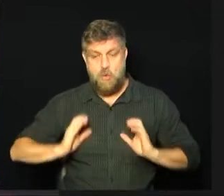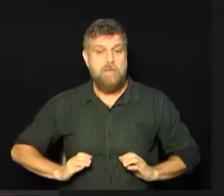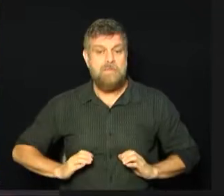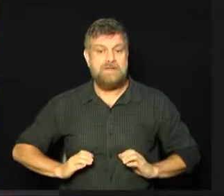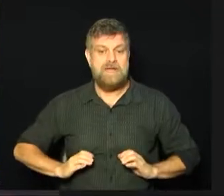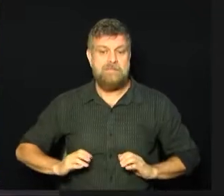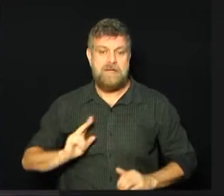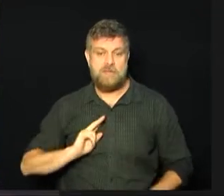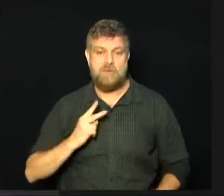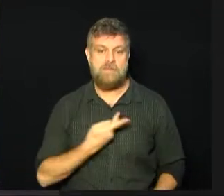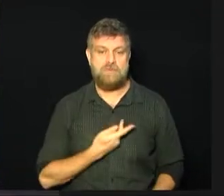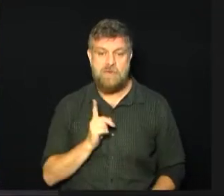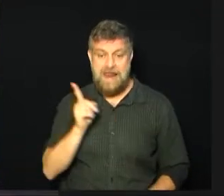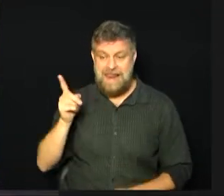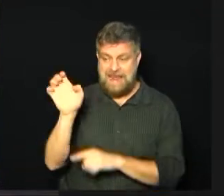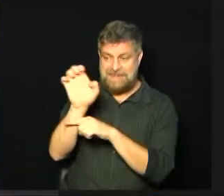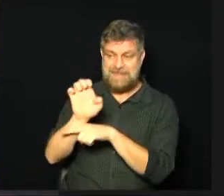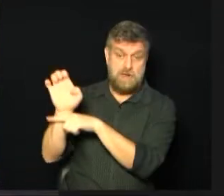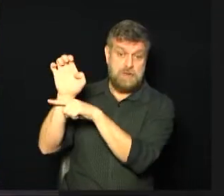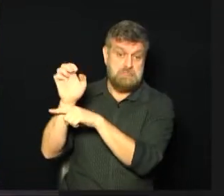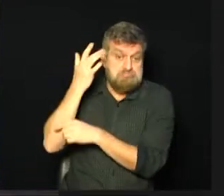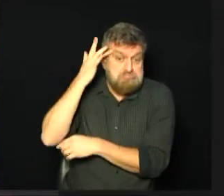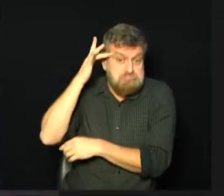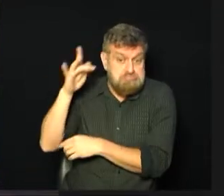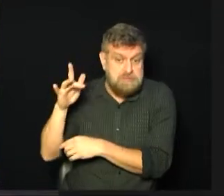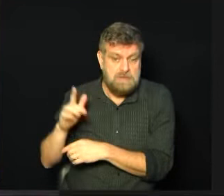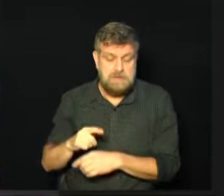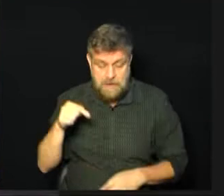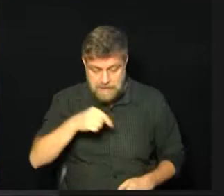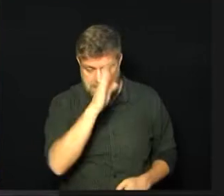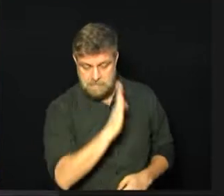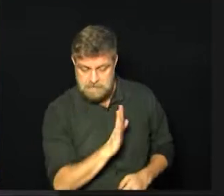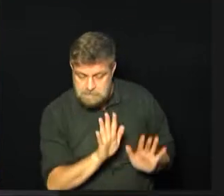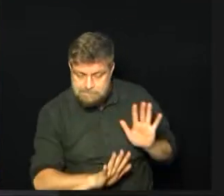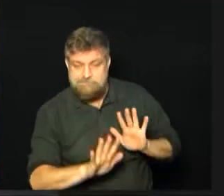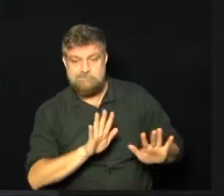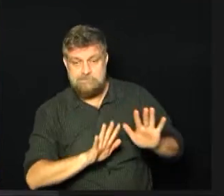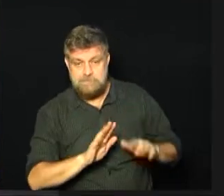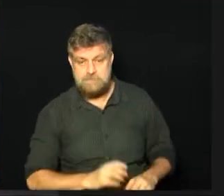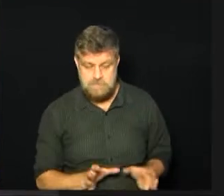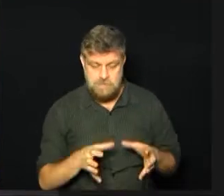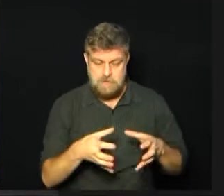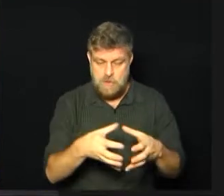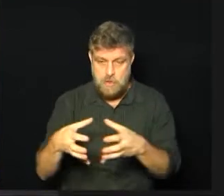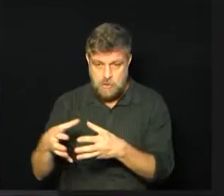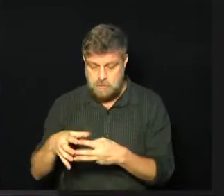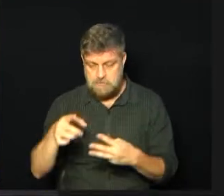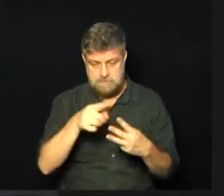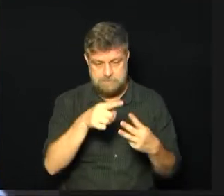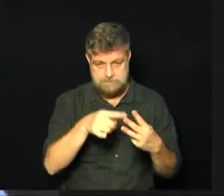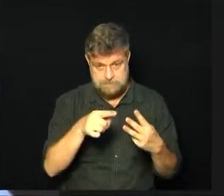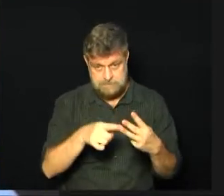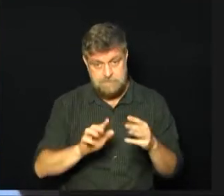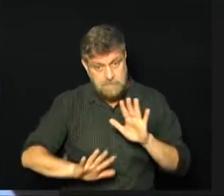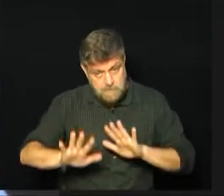cada aspecto contribuiu. Então, eu acho que é prudente a gente permanecer nesses grupos, principalmente, um pouco